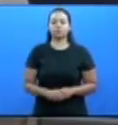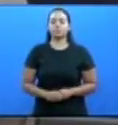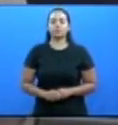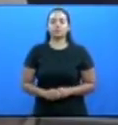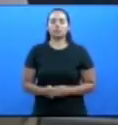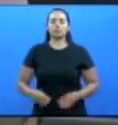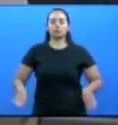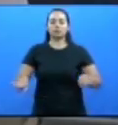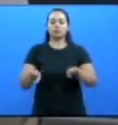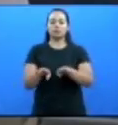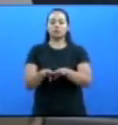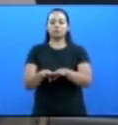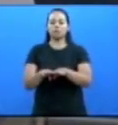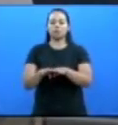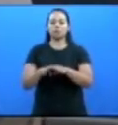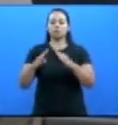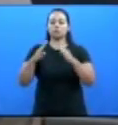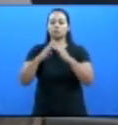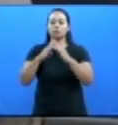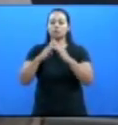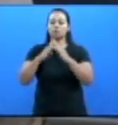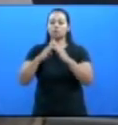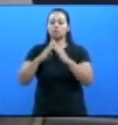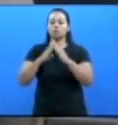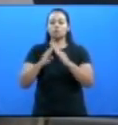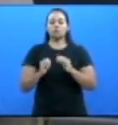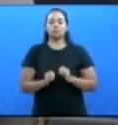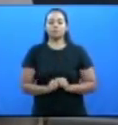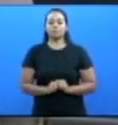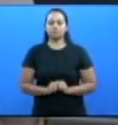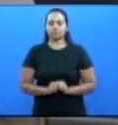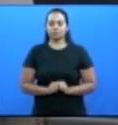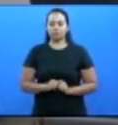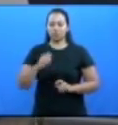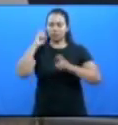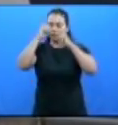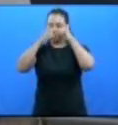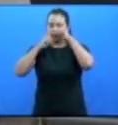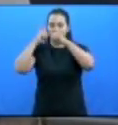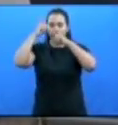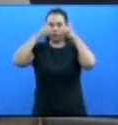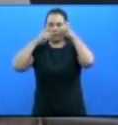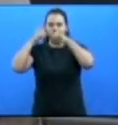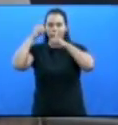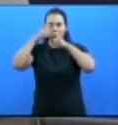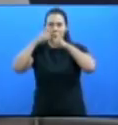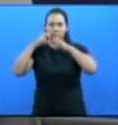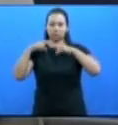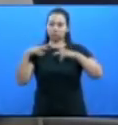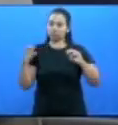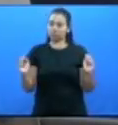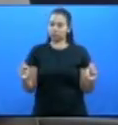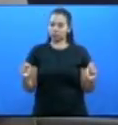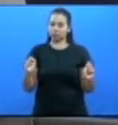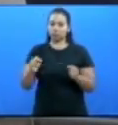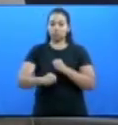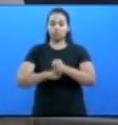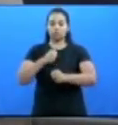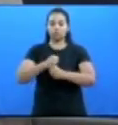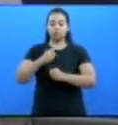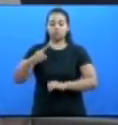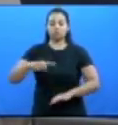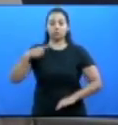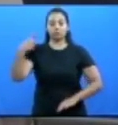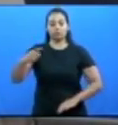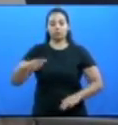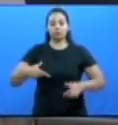envolve a vida dos moradores. E nós temos que, o ano que vem, nos preocupar bastante com isso e lutar bastante para